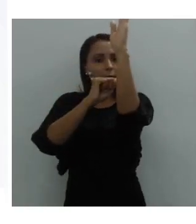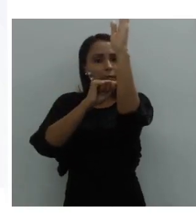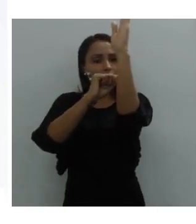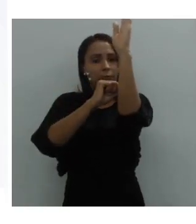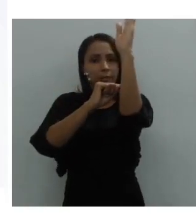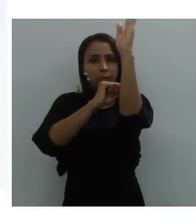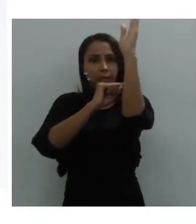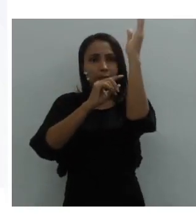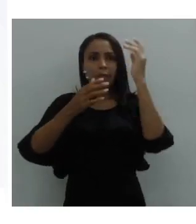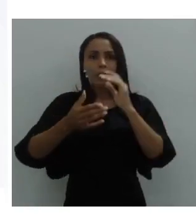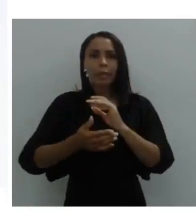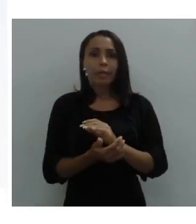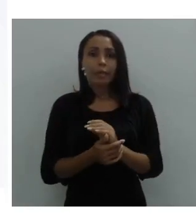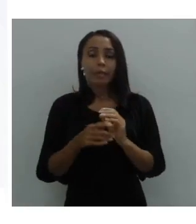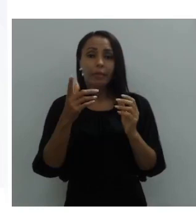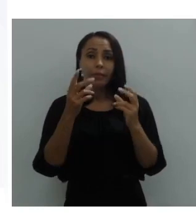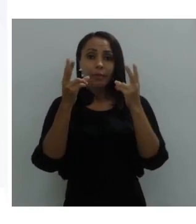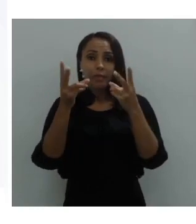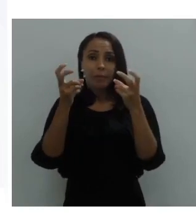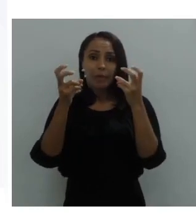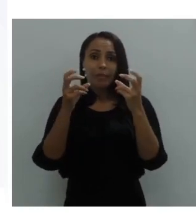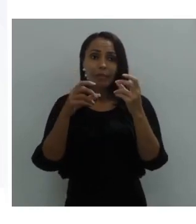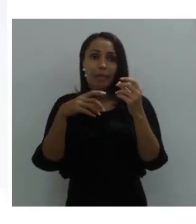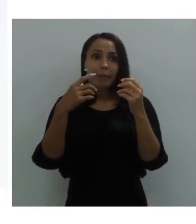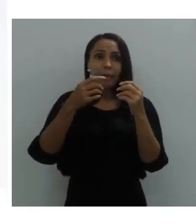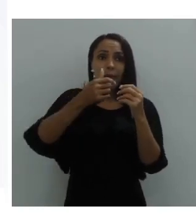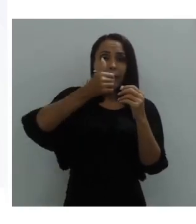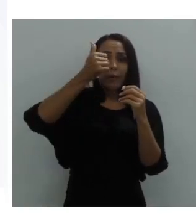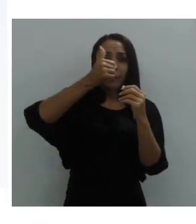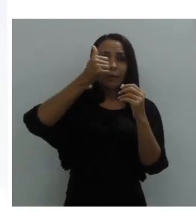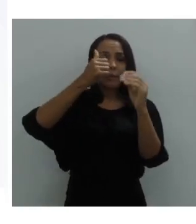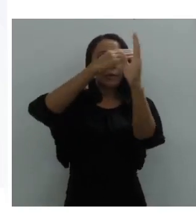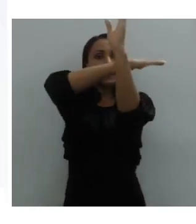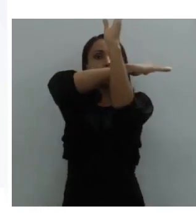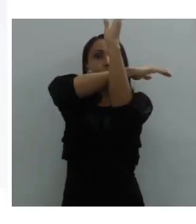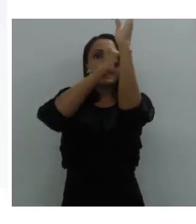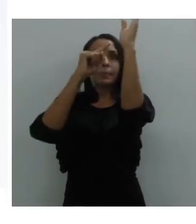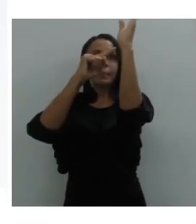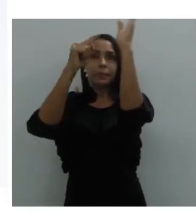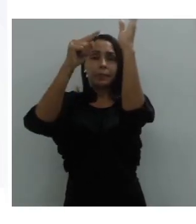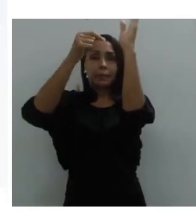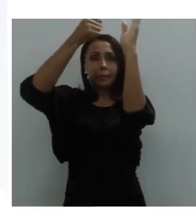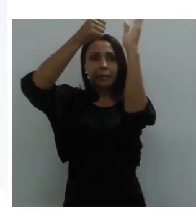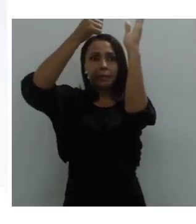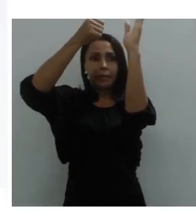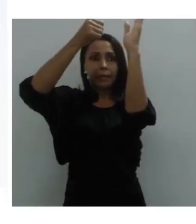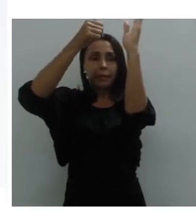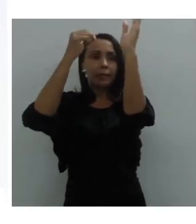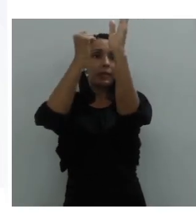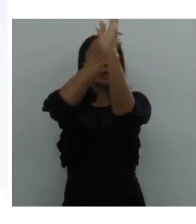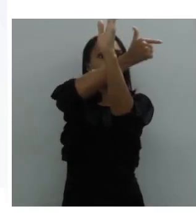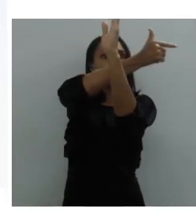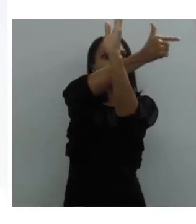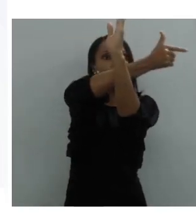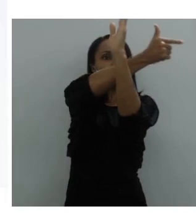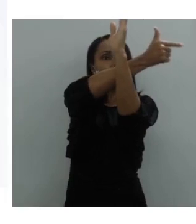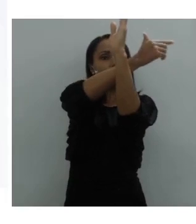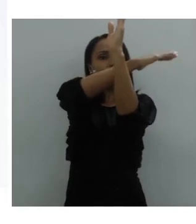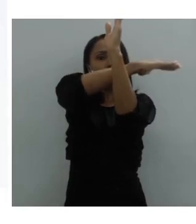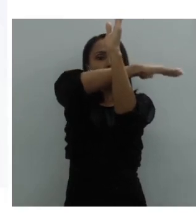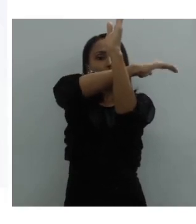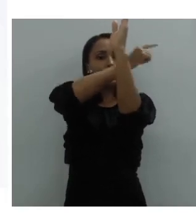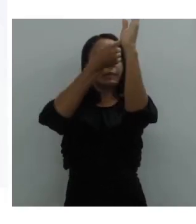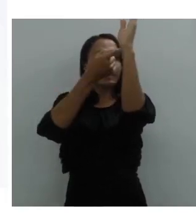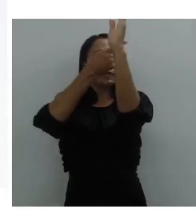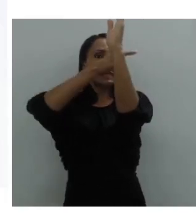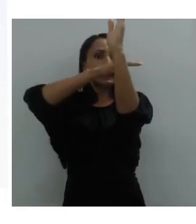olhando para o seu papel, do seu lado direito é o primeiro quadrante, do lado esquerdo é o seu segundo quadrante,